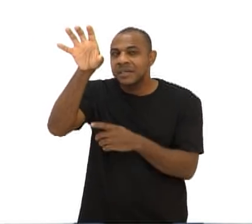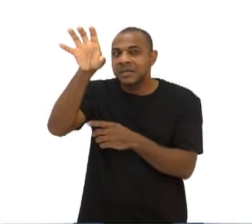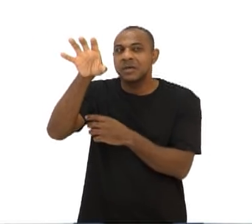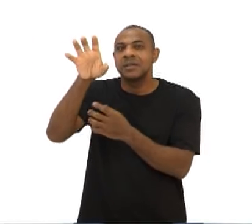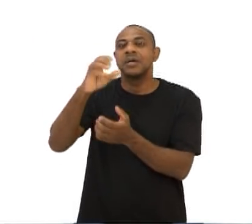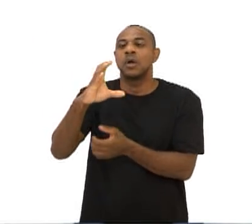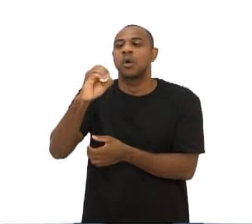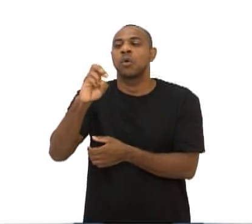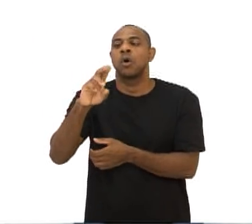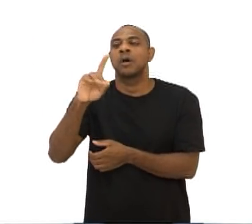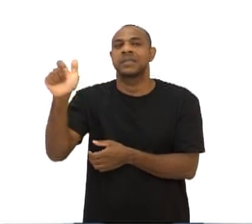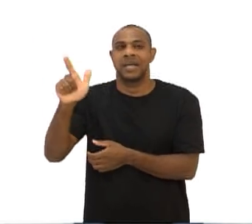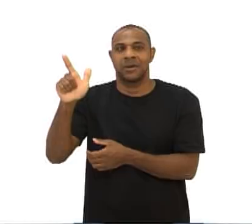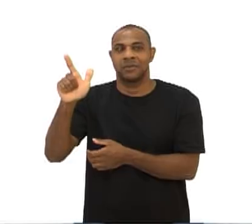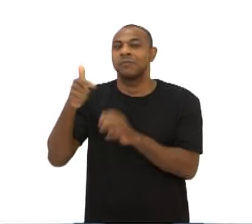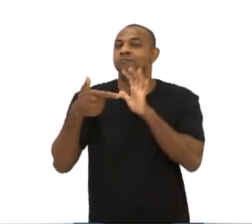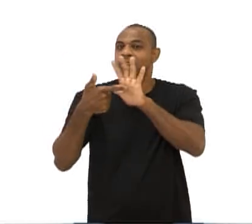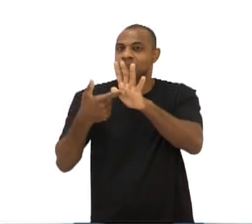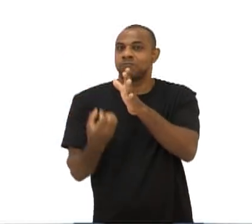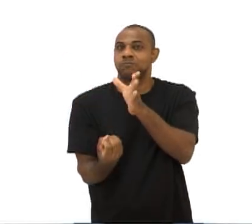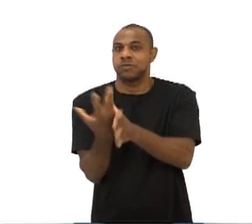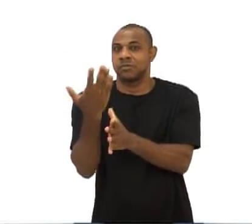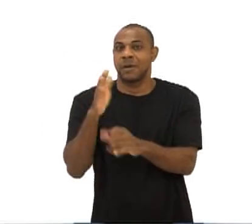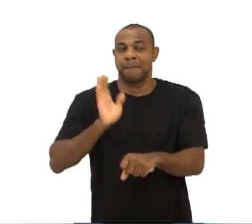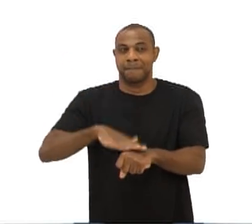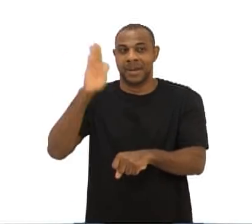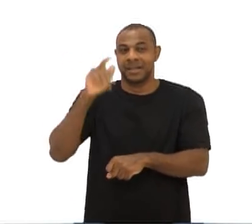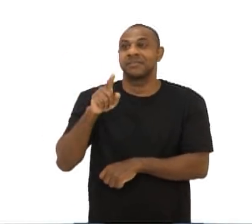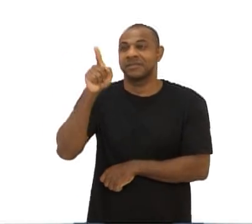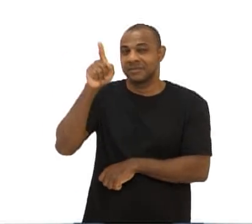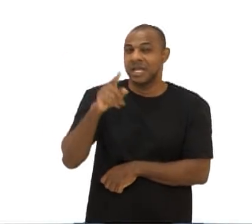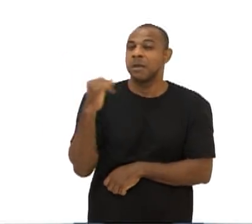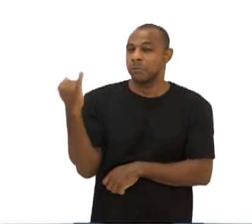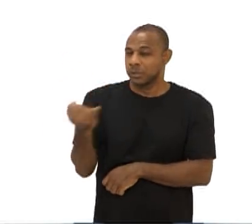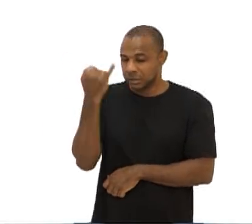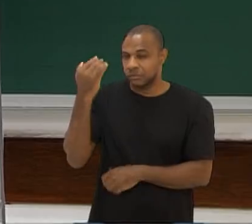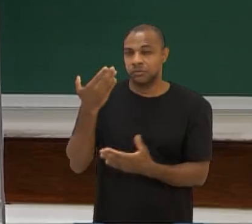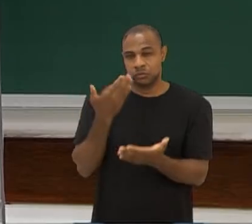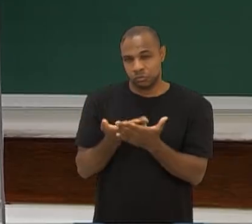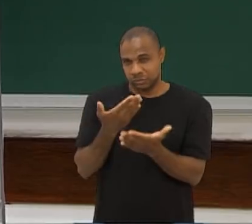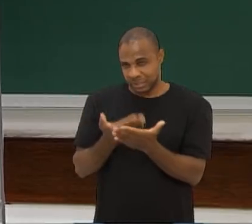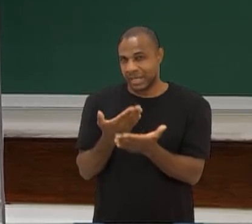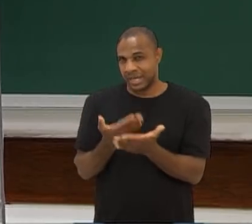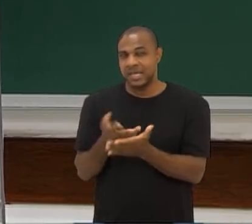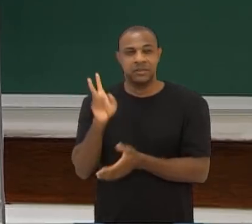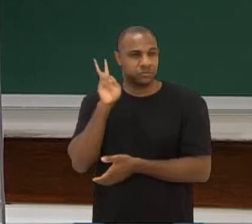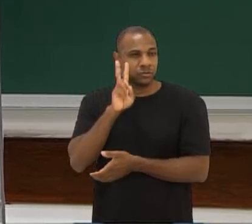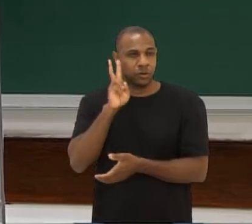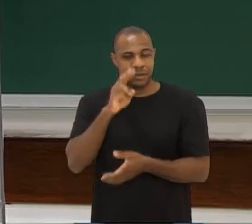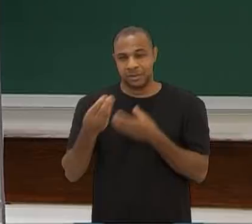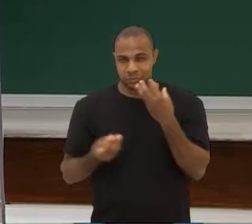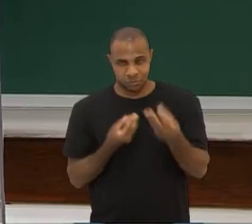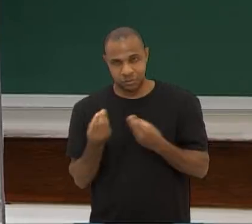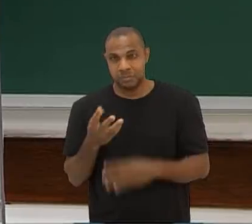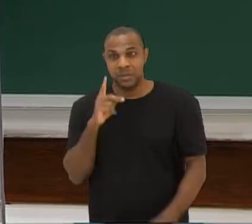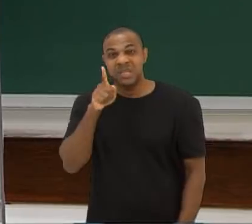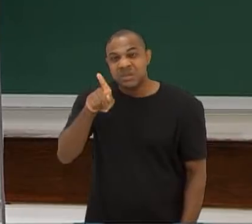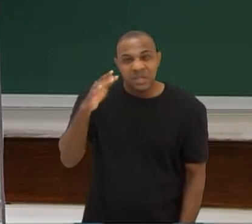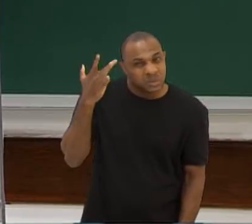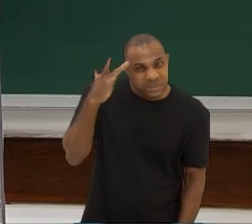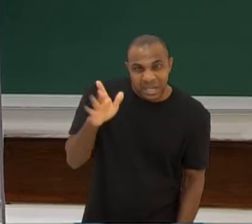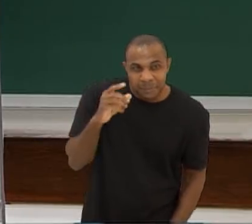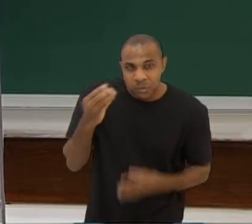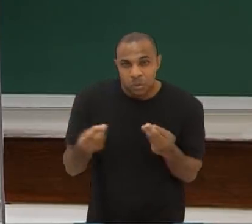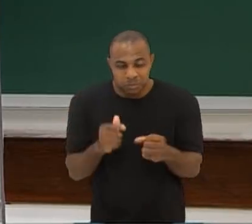destaca mais. Vocês viram a importância de estudar história, de estudar geografia? Se você não sabe,